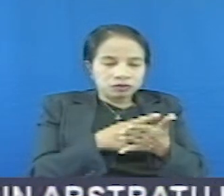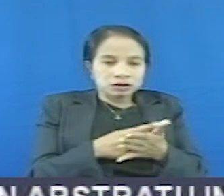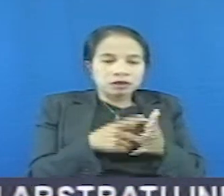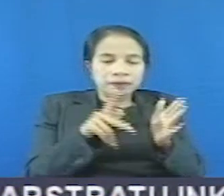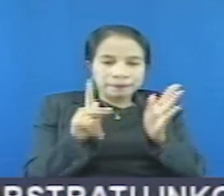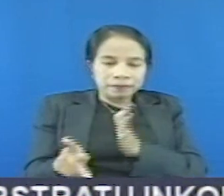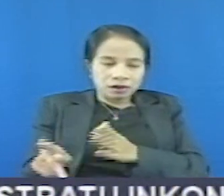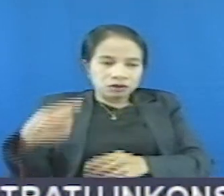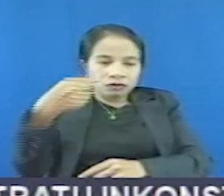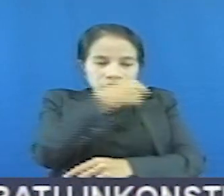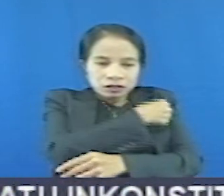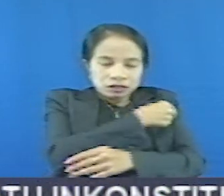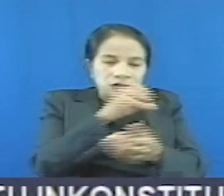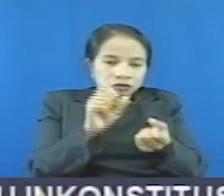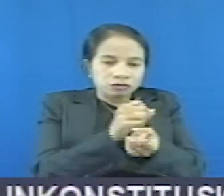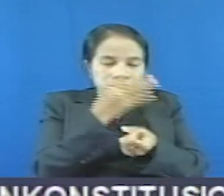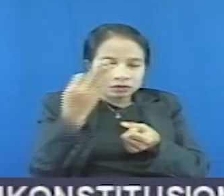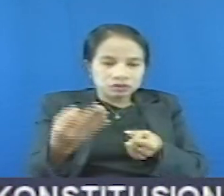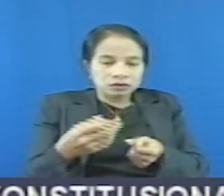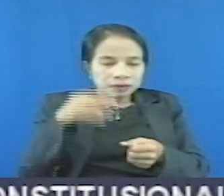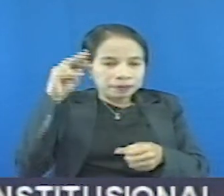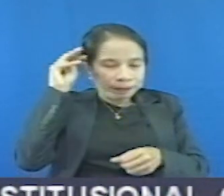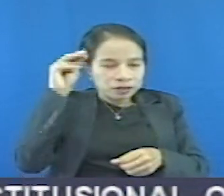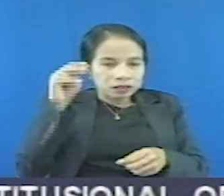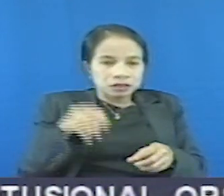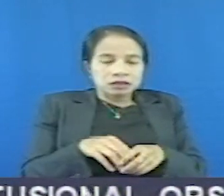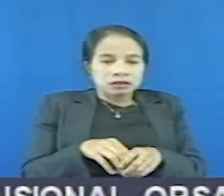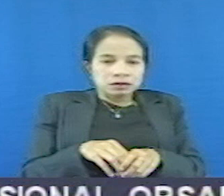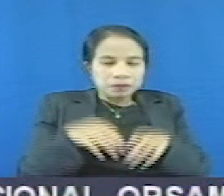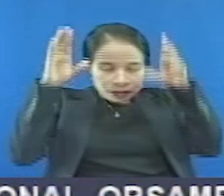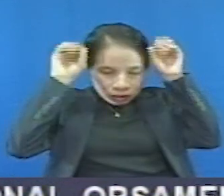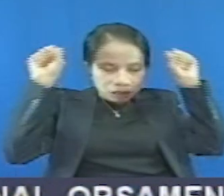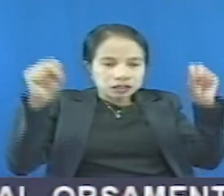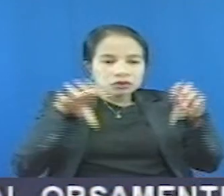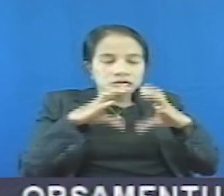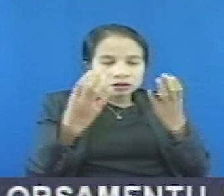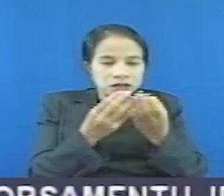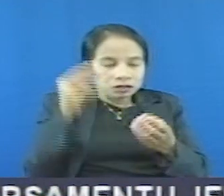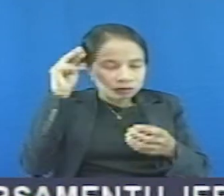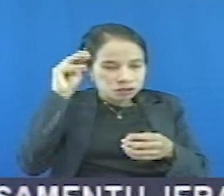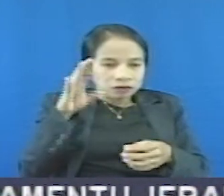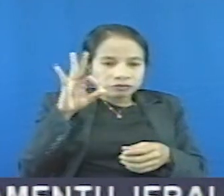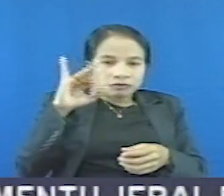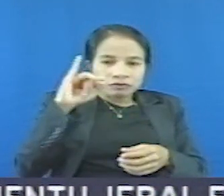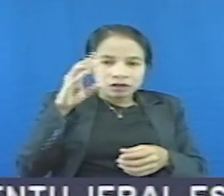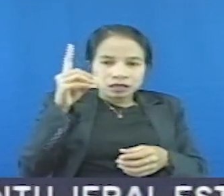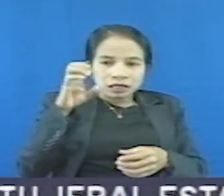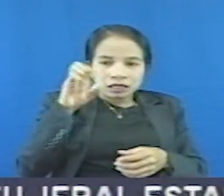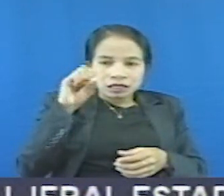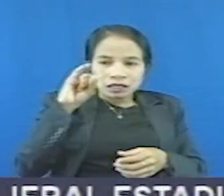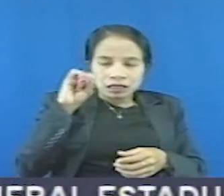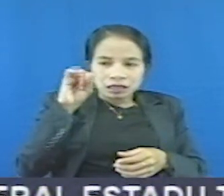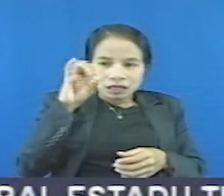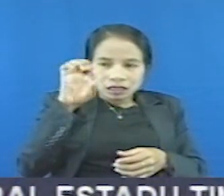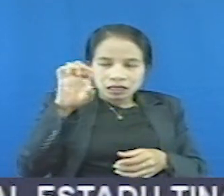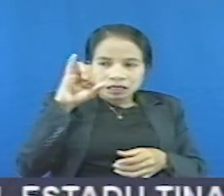plano vacinação Covid-19. Ministro Presidência Conselho Ministro Fidelis Leite Magalhães Chateten.